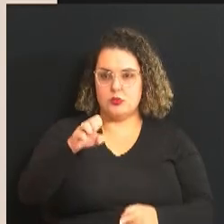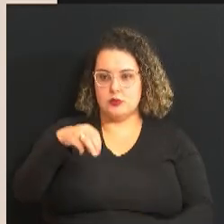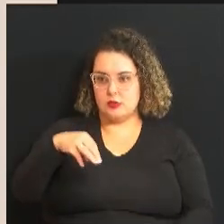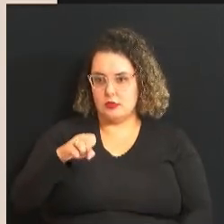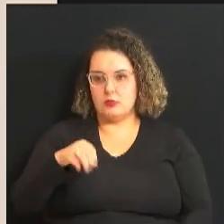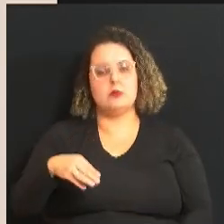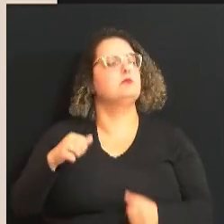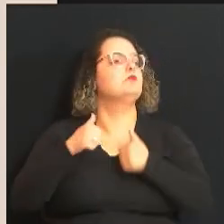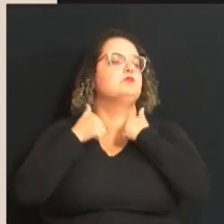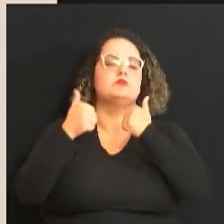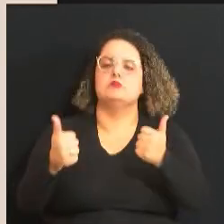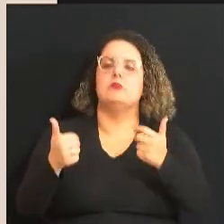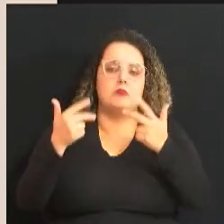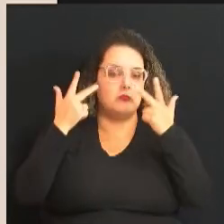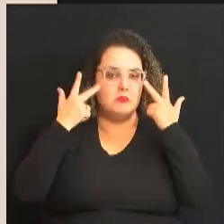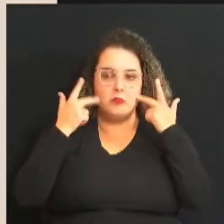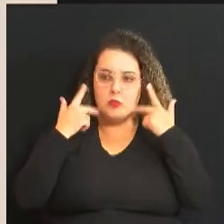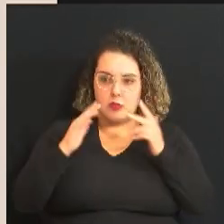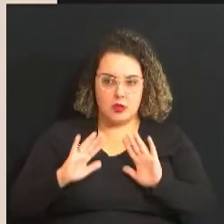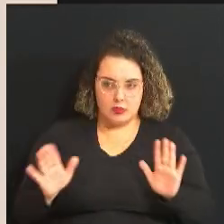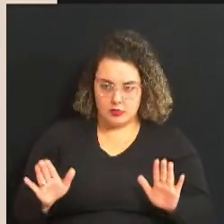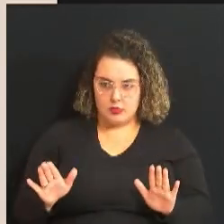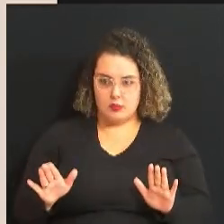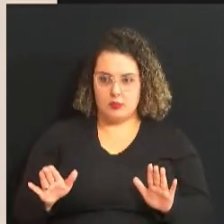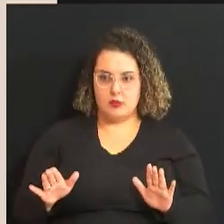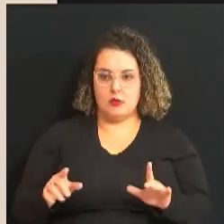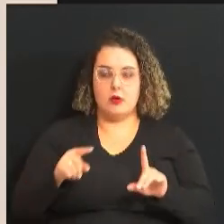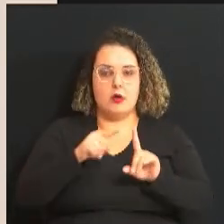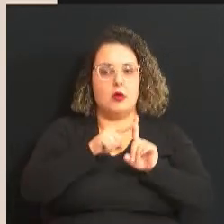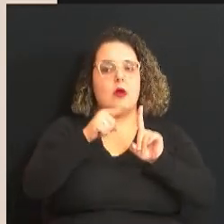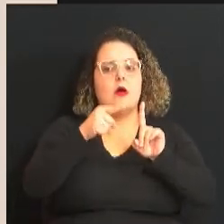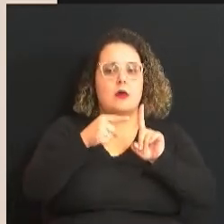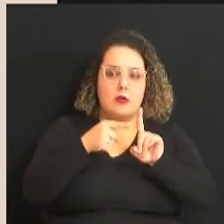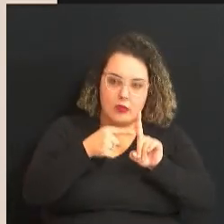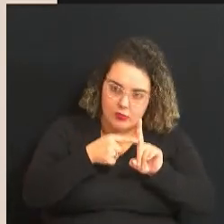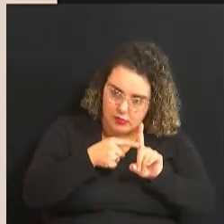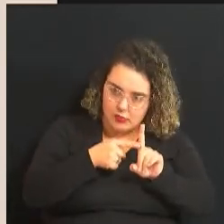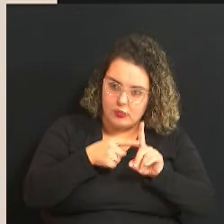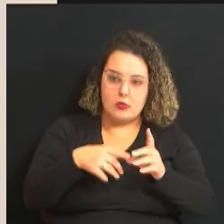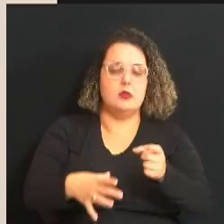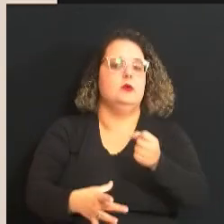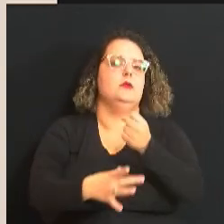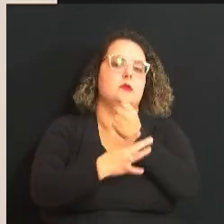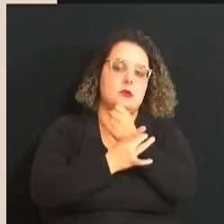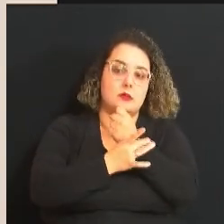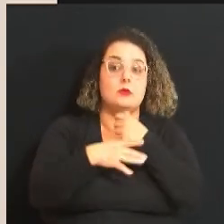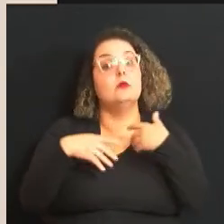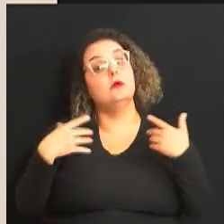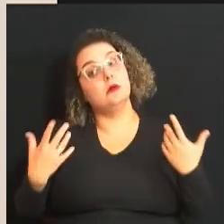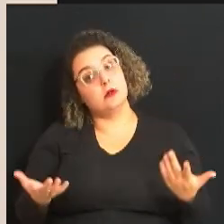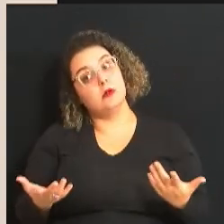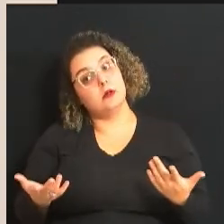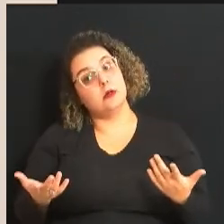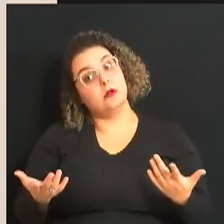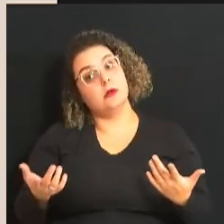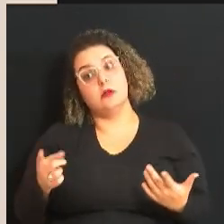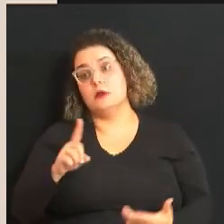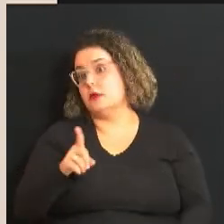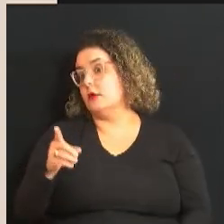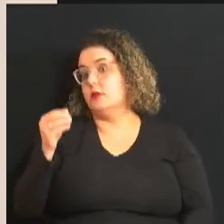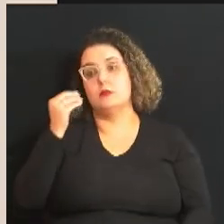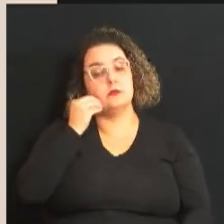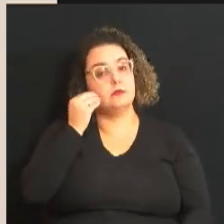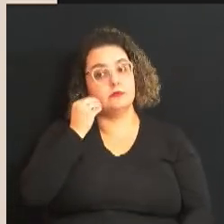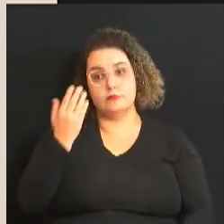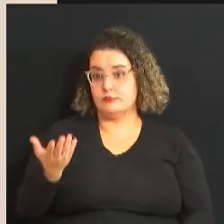tranquila. Em relação à gravidez, vocês estão seguros. Agora, se ele não fez o teste, aí